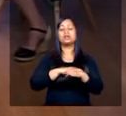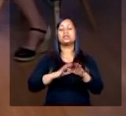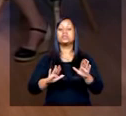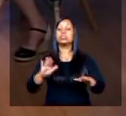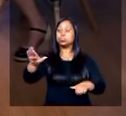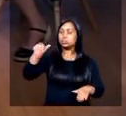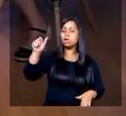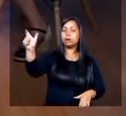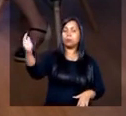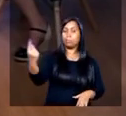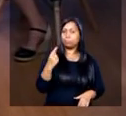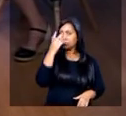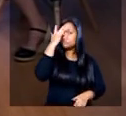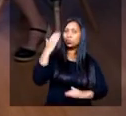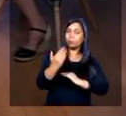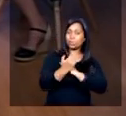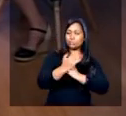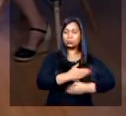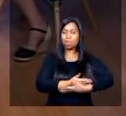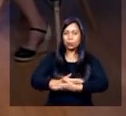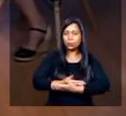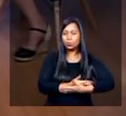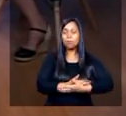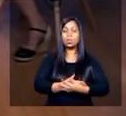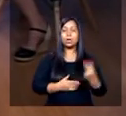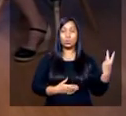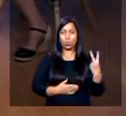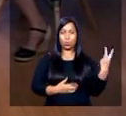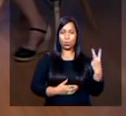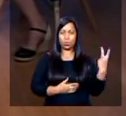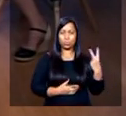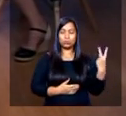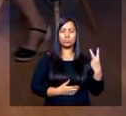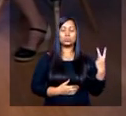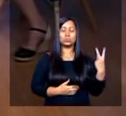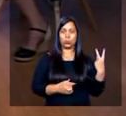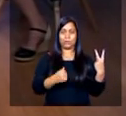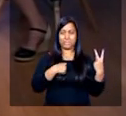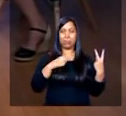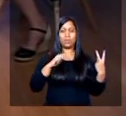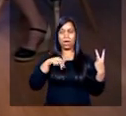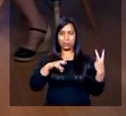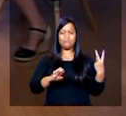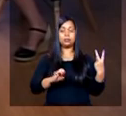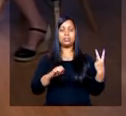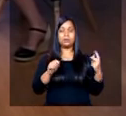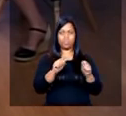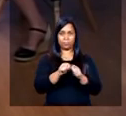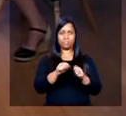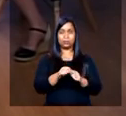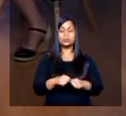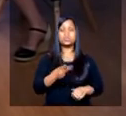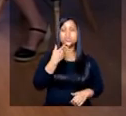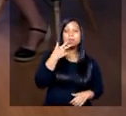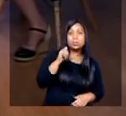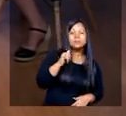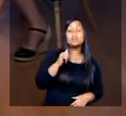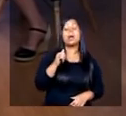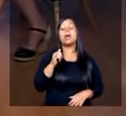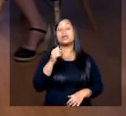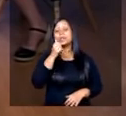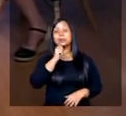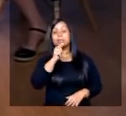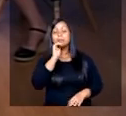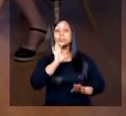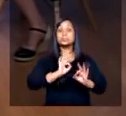ajudar com o bebê. Né? Normalmente, é eu e a Aline que fazemos as consultas terapêuticas, quando é necessário. Sim, porque esse pai e essa mãe precisam se reorganizar, né?